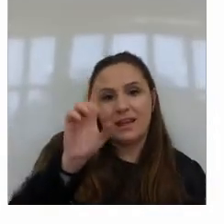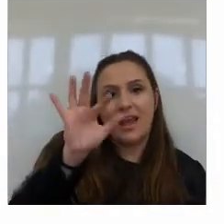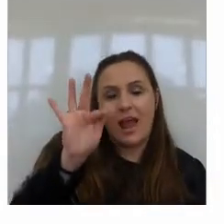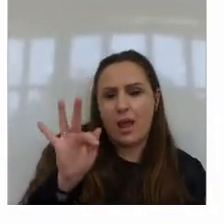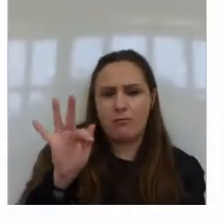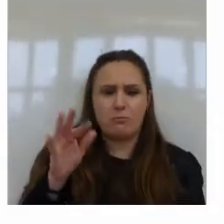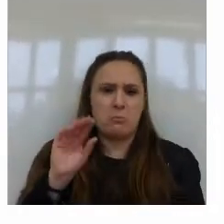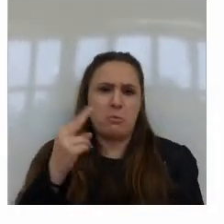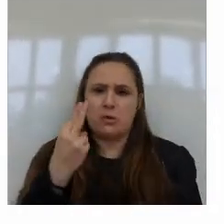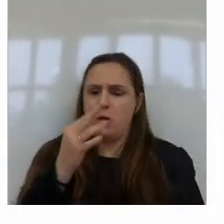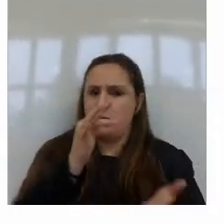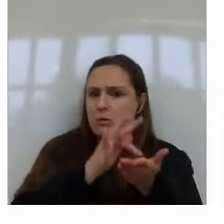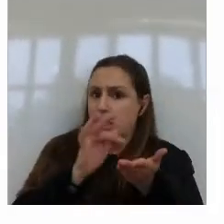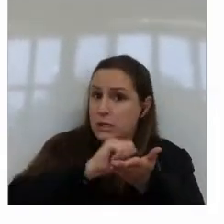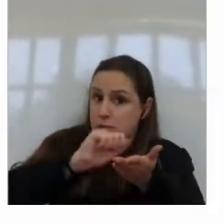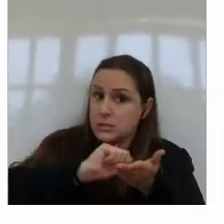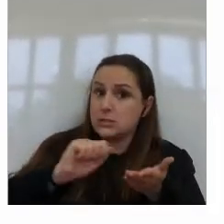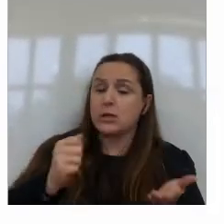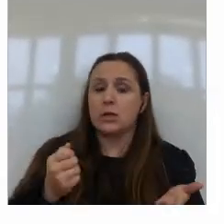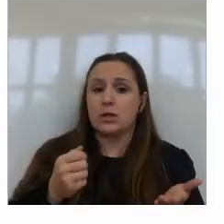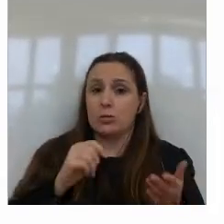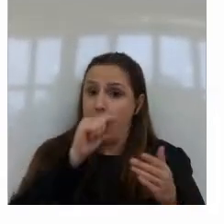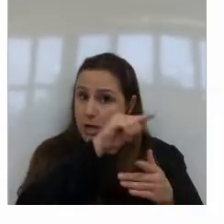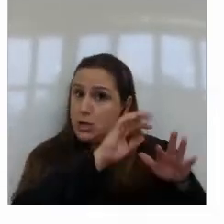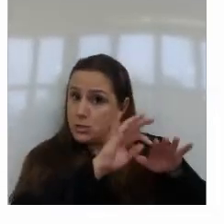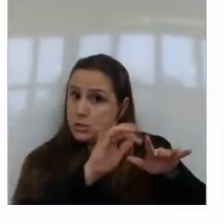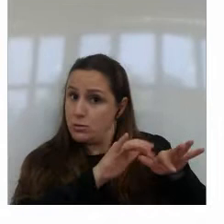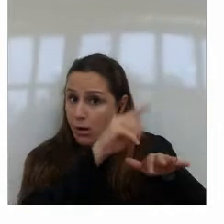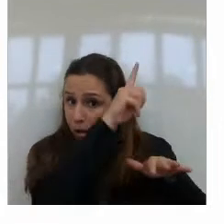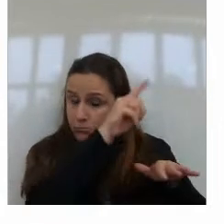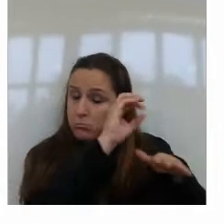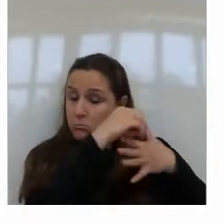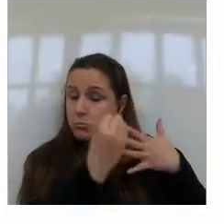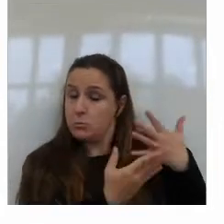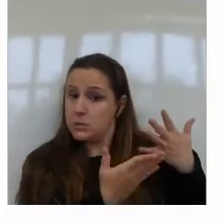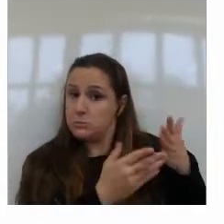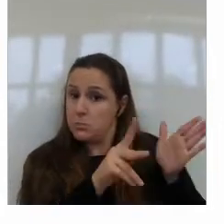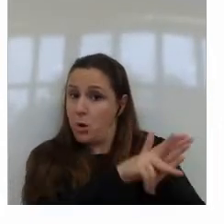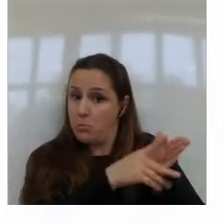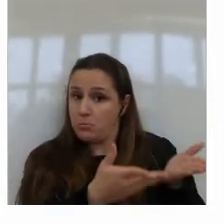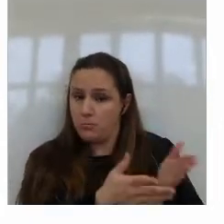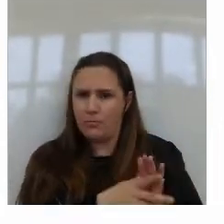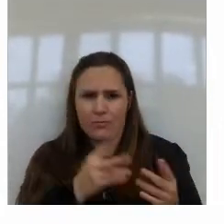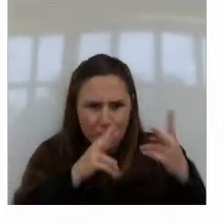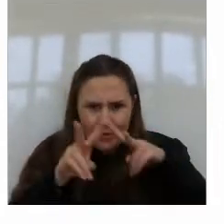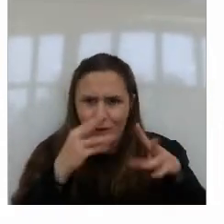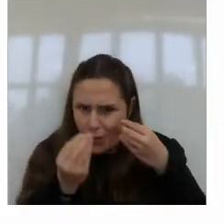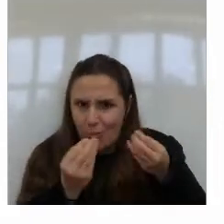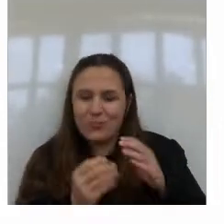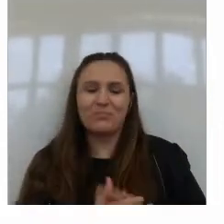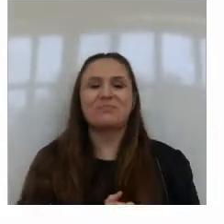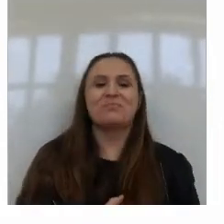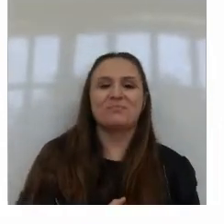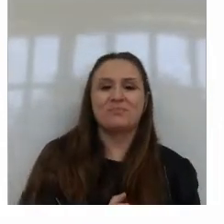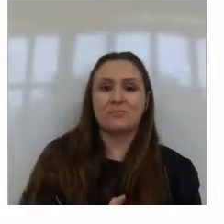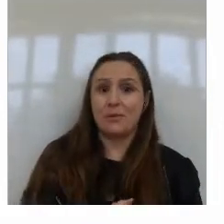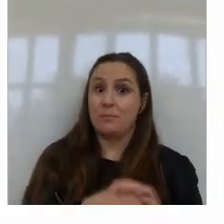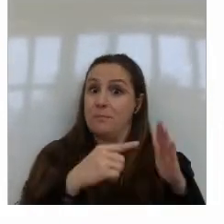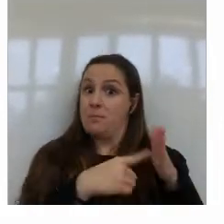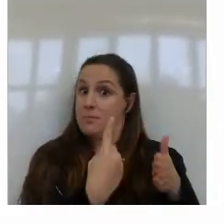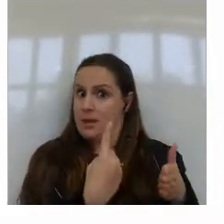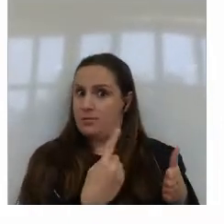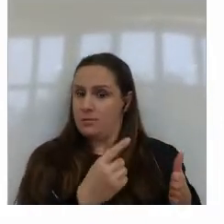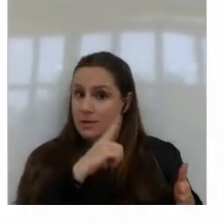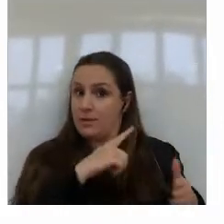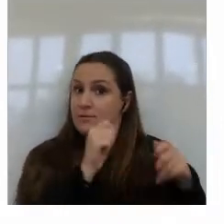mesmo um PDF ou até mesmo um texto escrito no próprio ambiente do componente. Vamos ver como é que ela